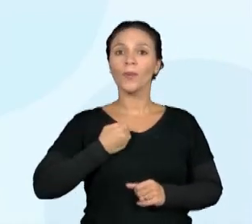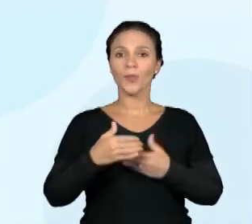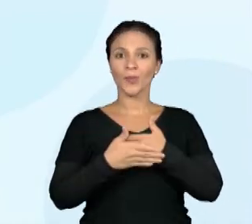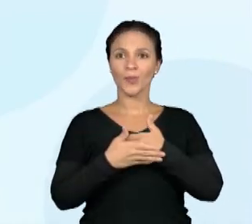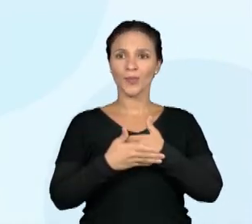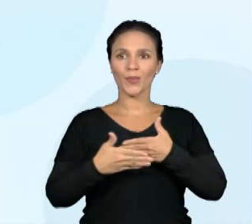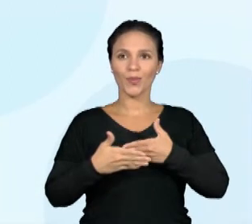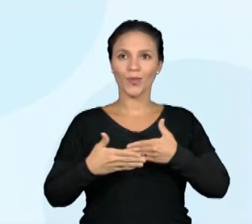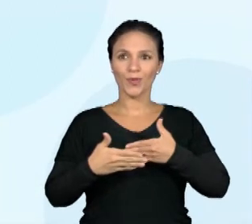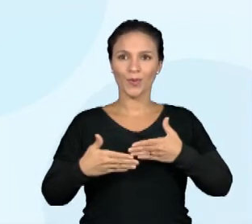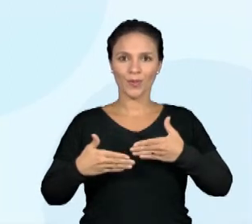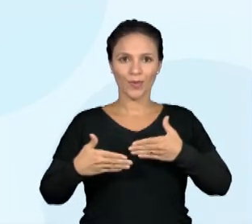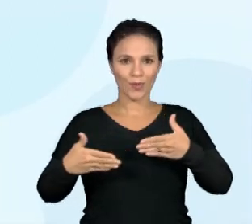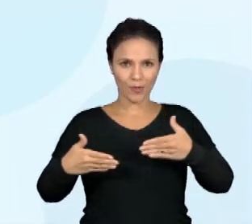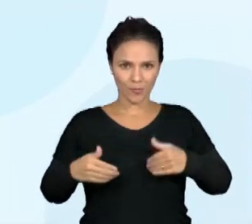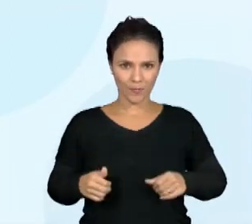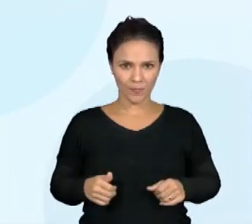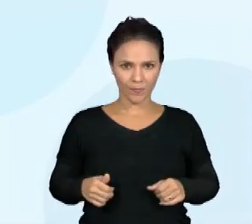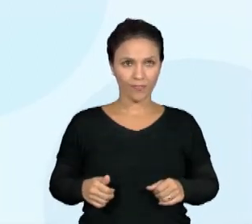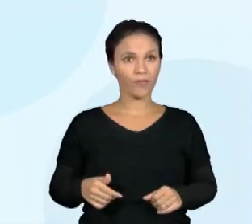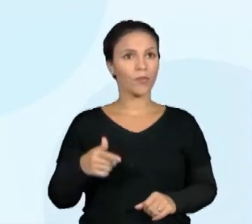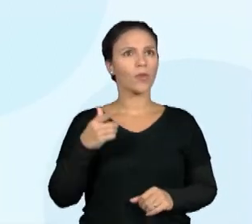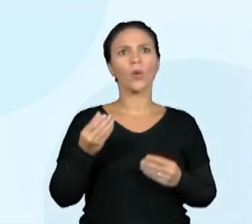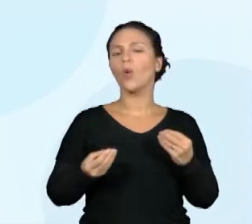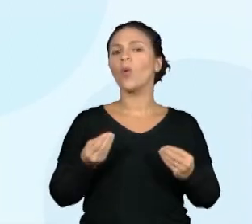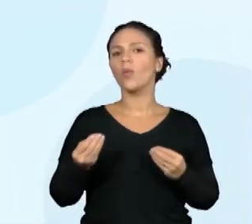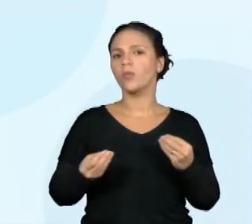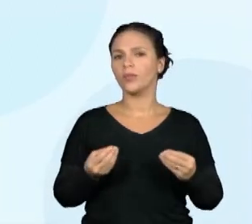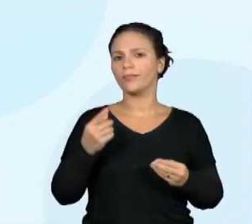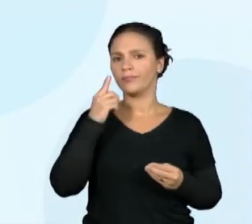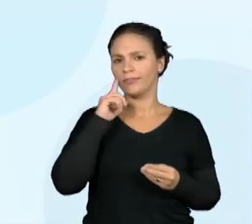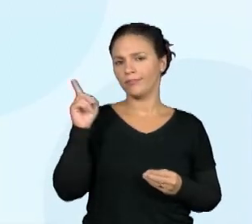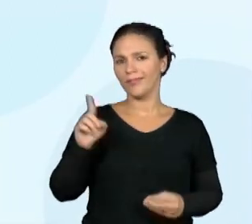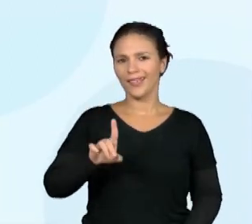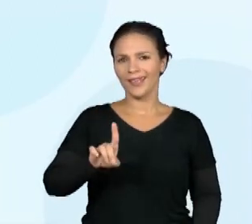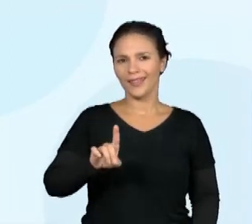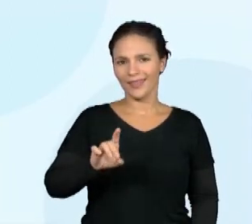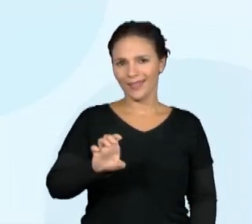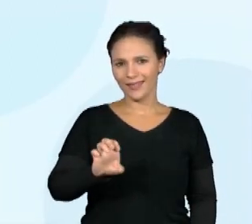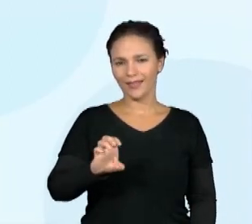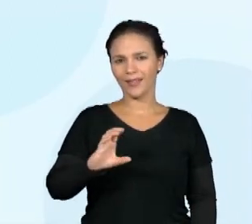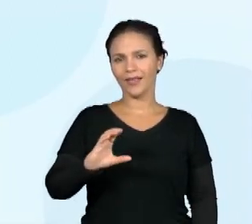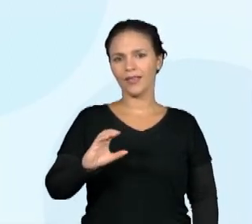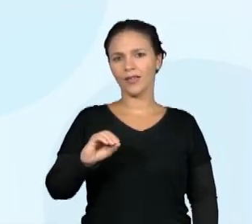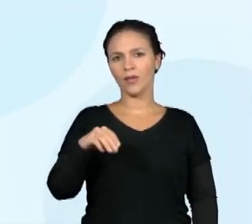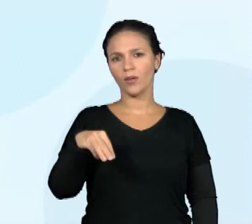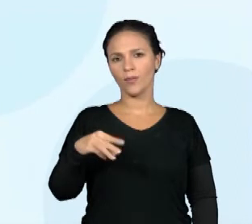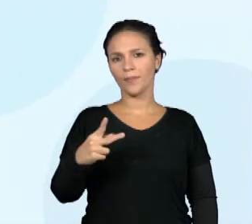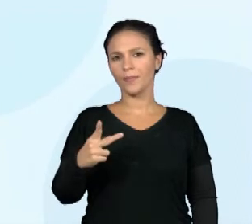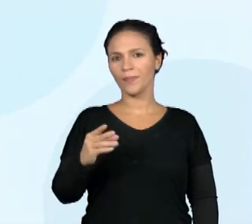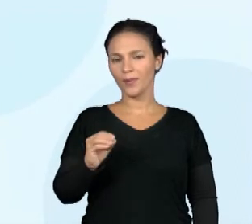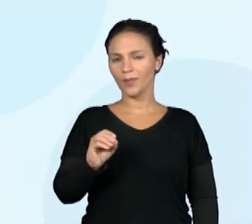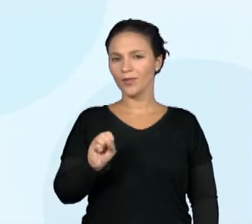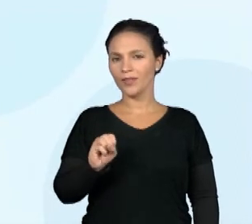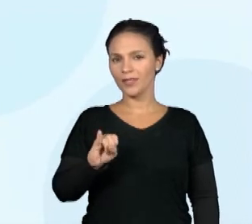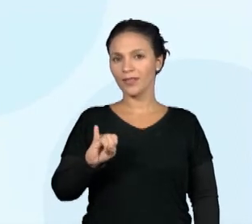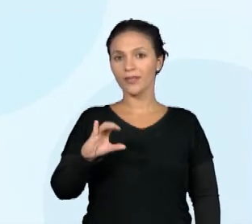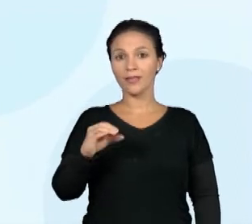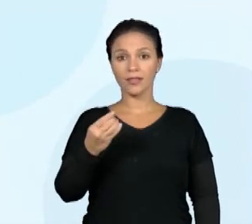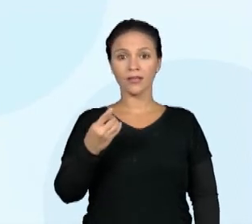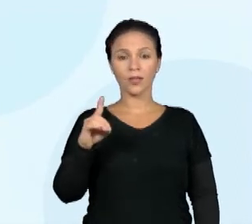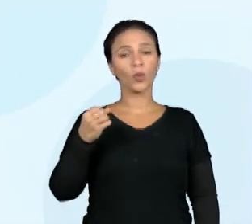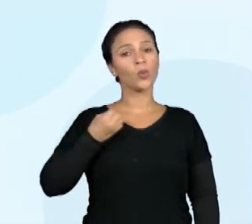decomposição. Então, a gente pode decompor os números